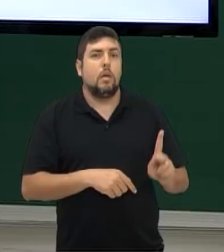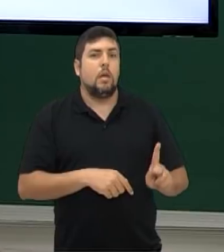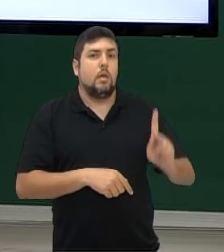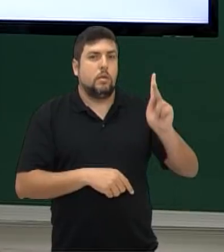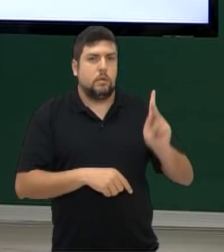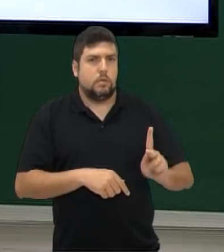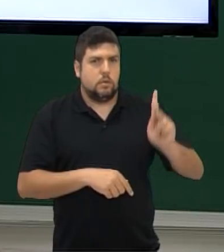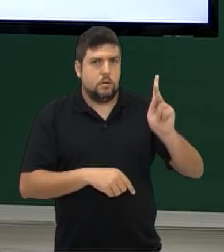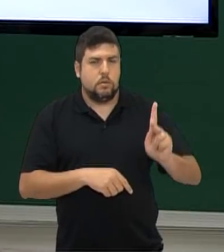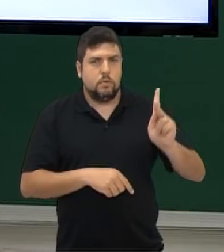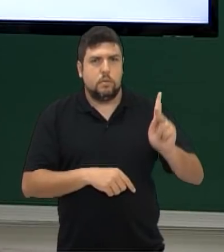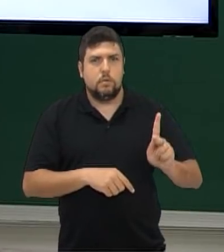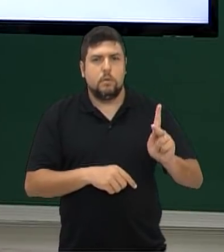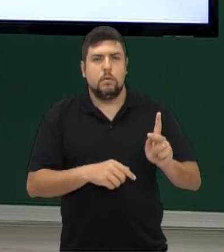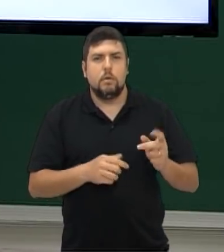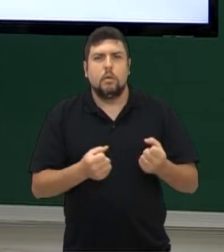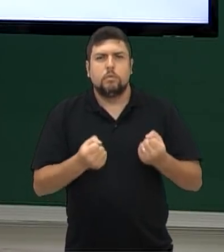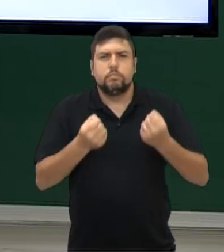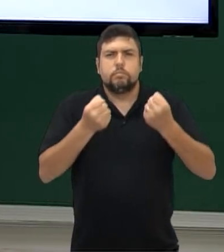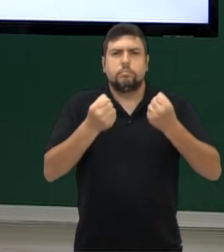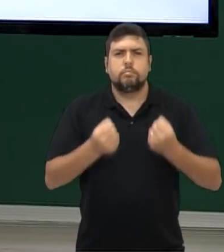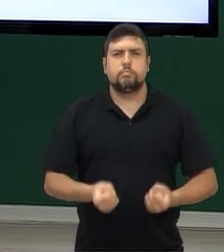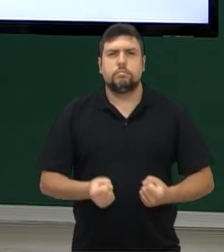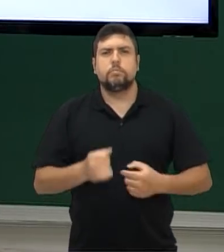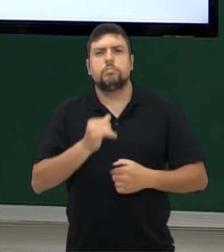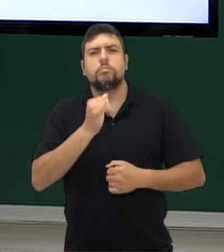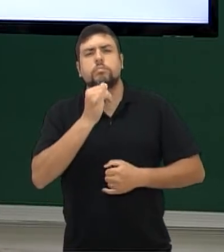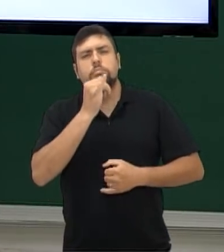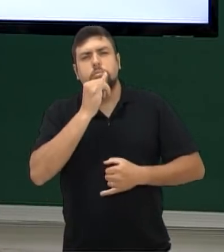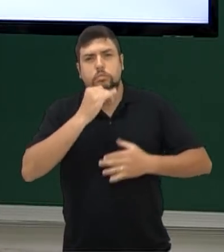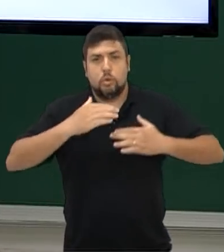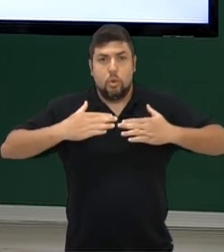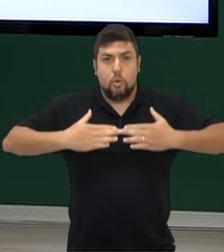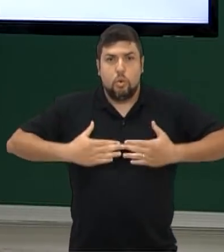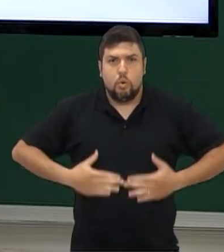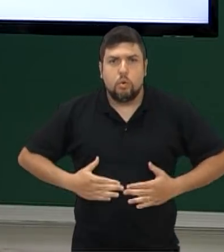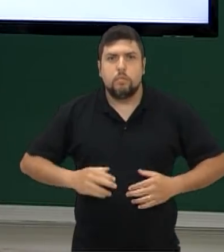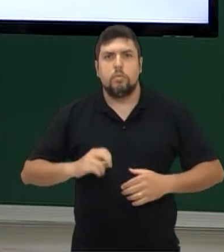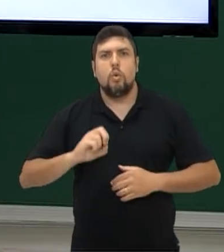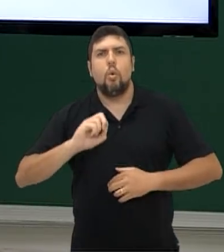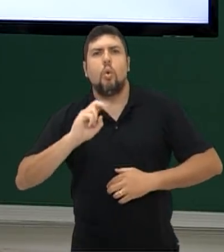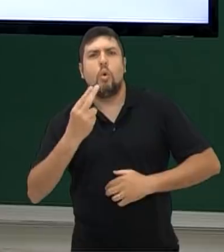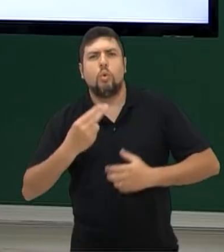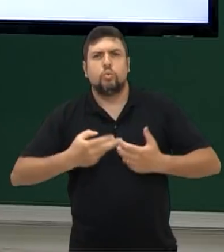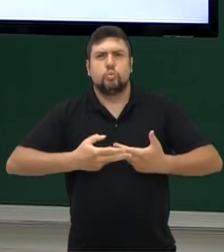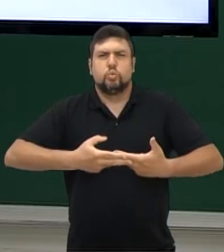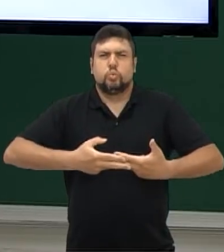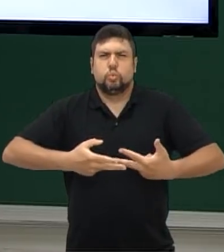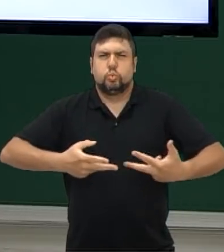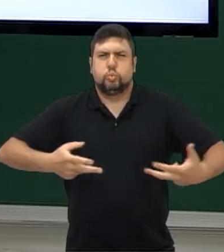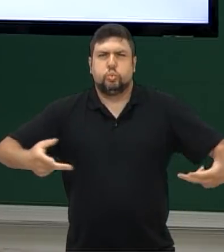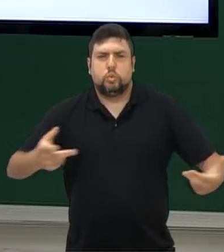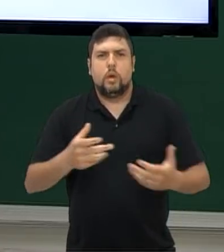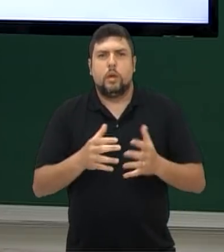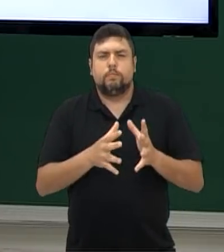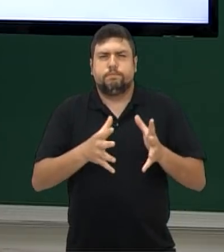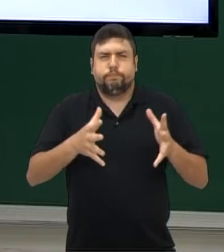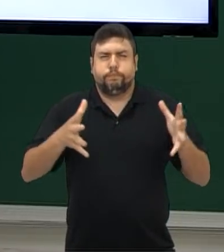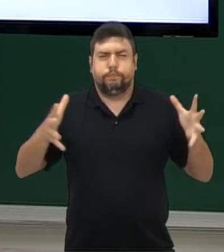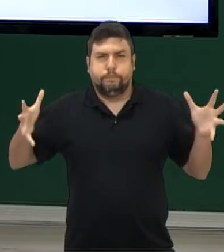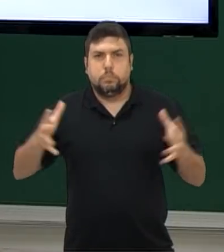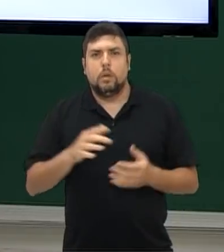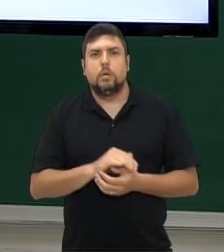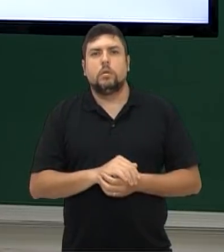coisas, medir a massa corporal ou a massa de coisas muito grandes. Grama é a minha